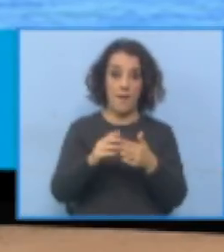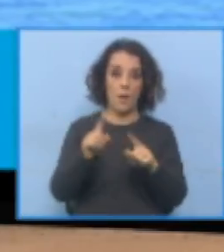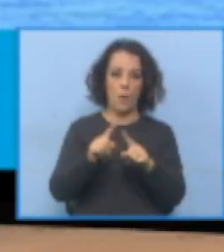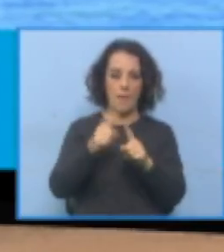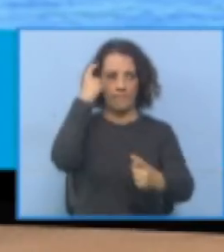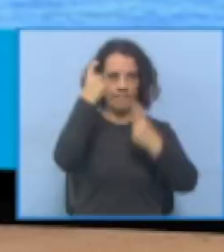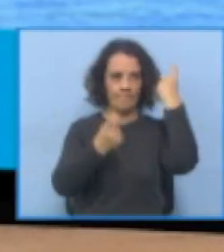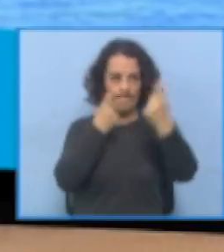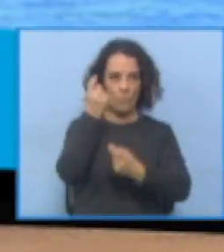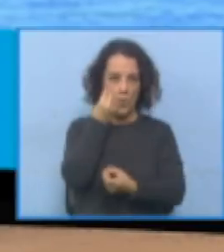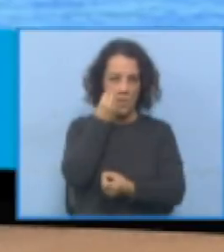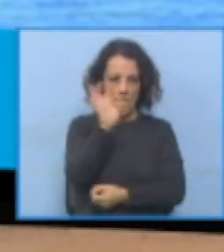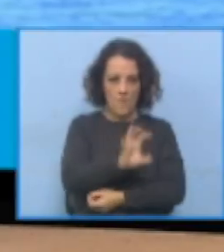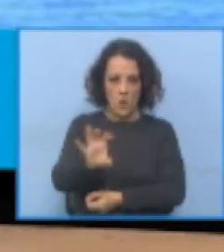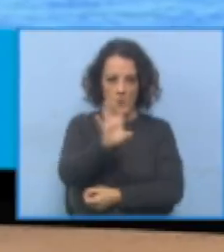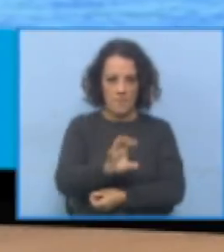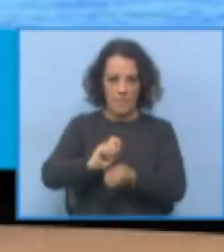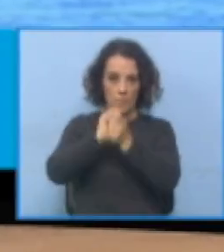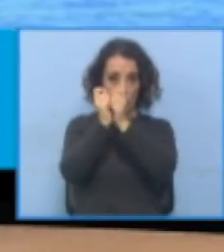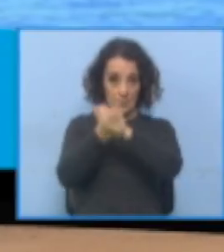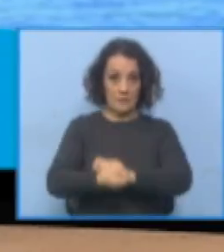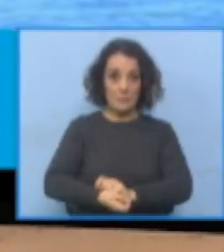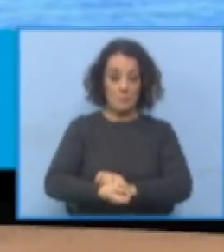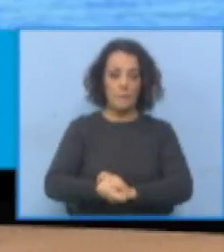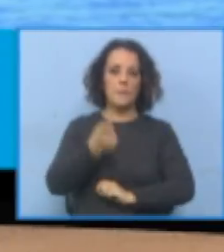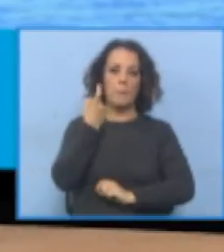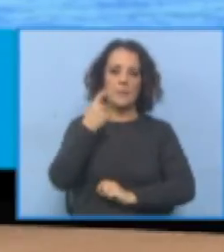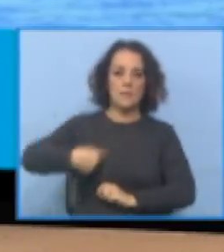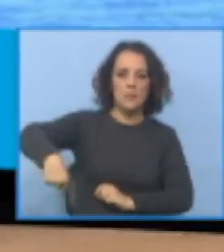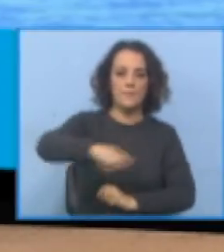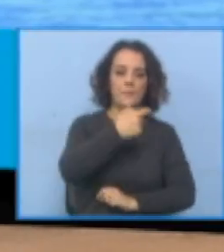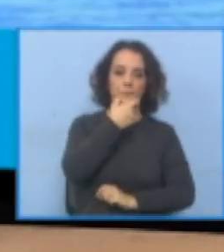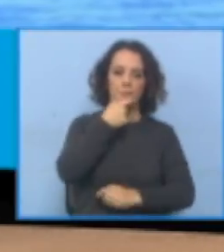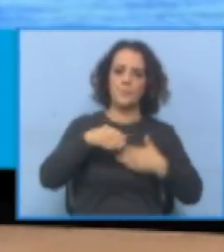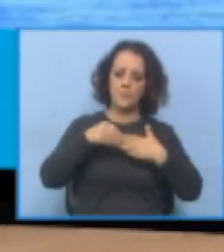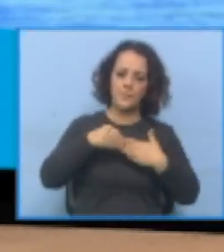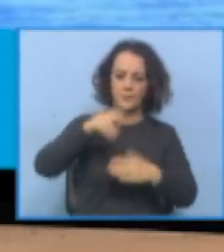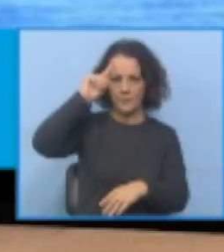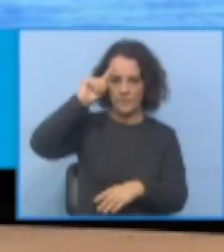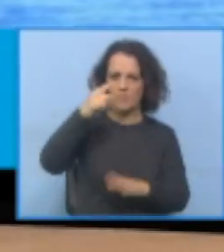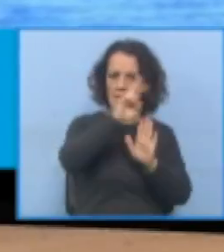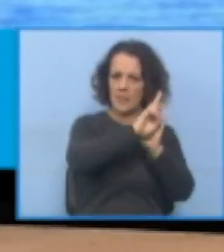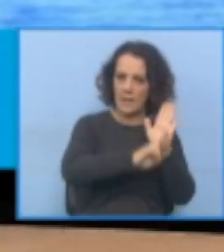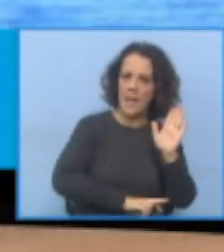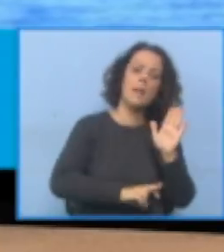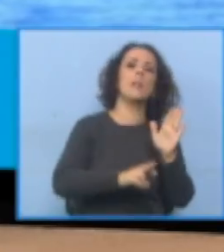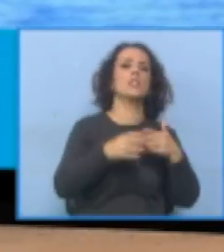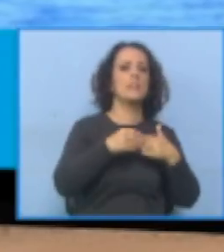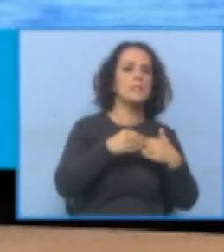arquitetar essa mudança, precisamos de líderes que conheçam também algumas regras da liderança, de